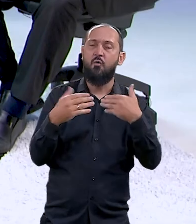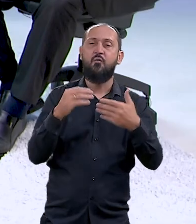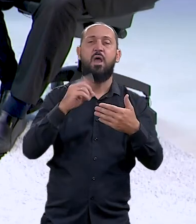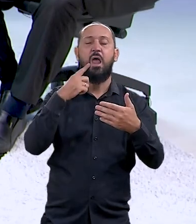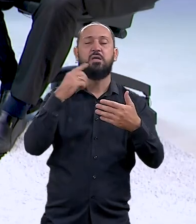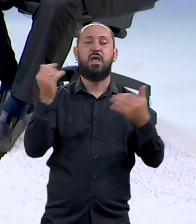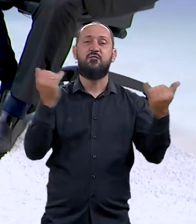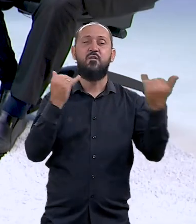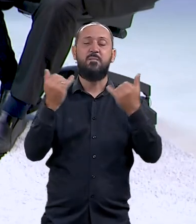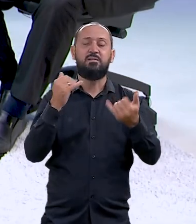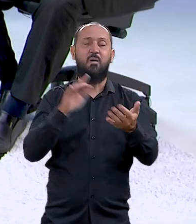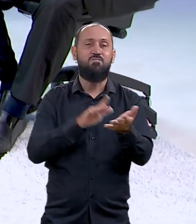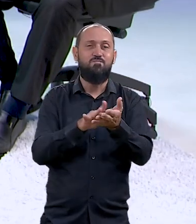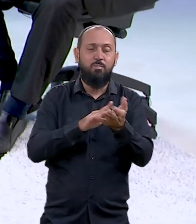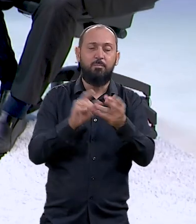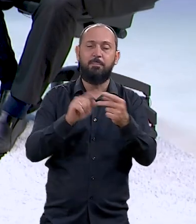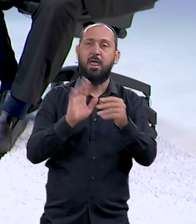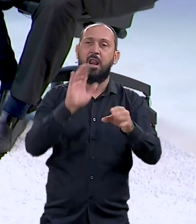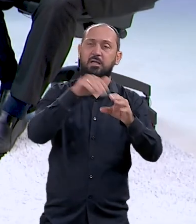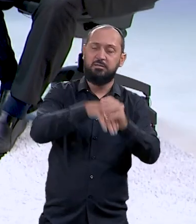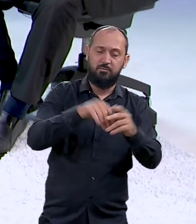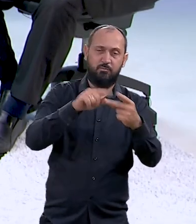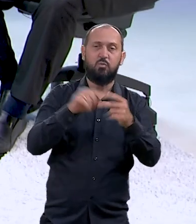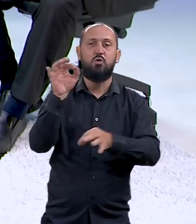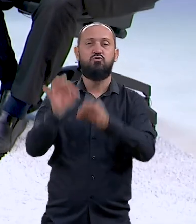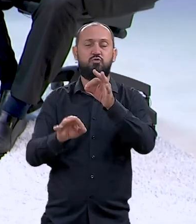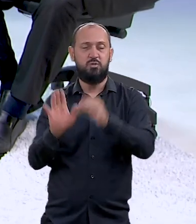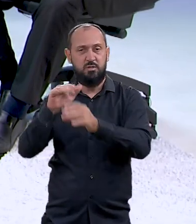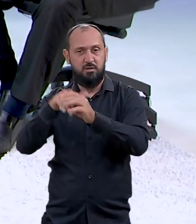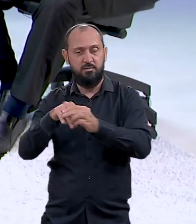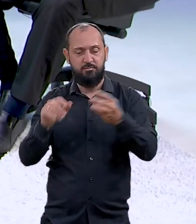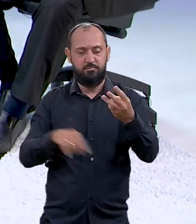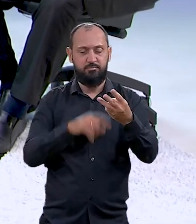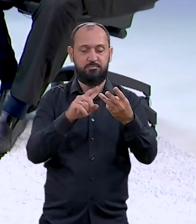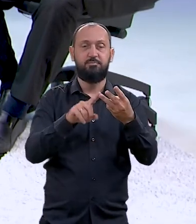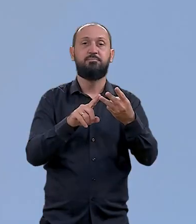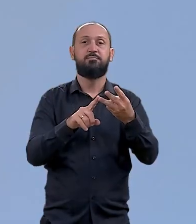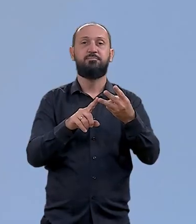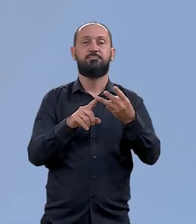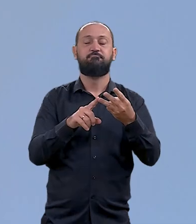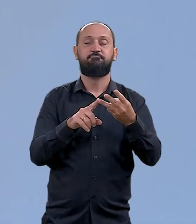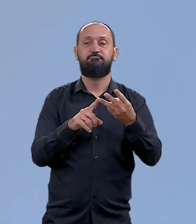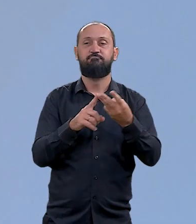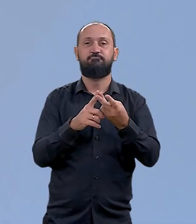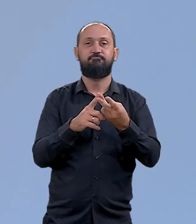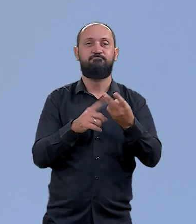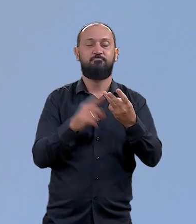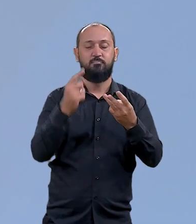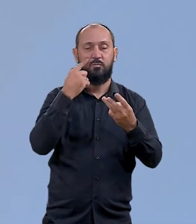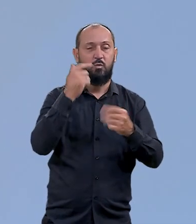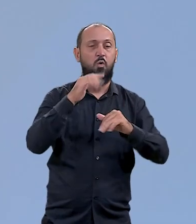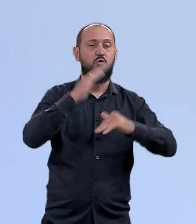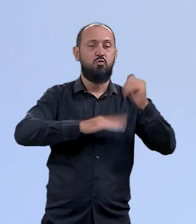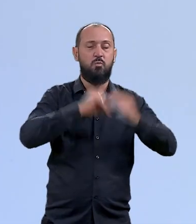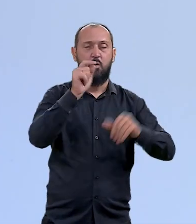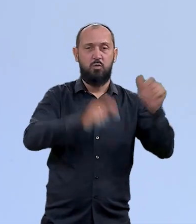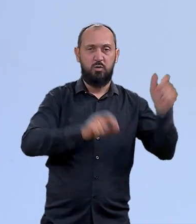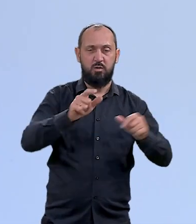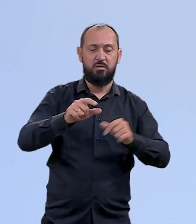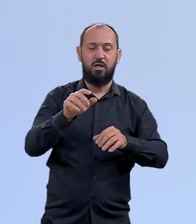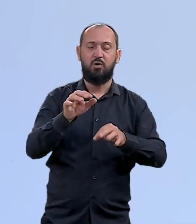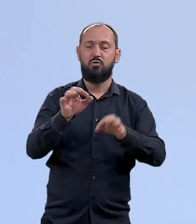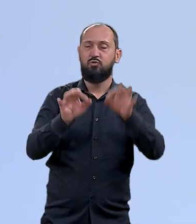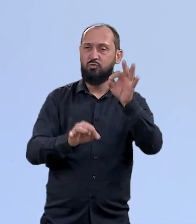é um sistema para proteger a integridade do funcionamento do processo eleitoral. E esse sistema ele